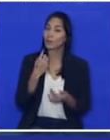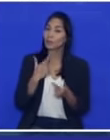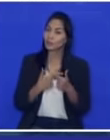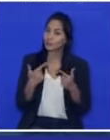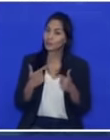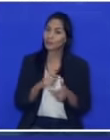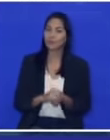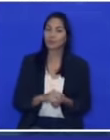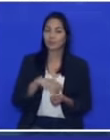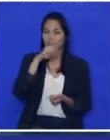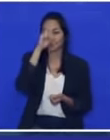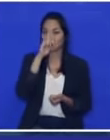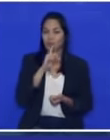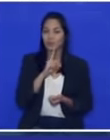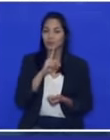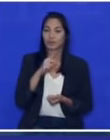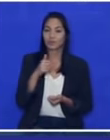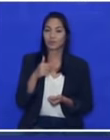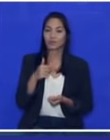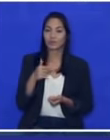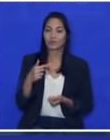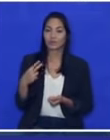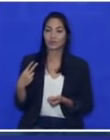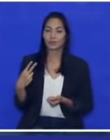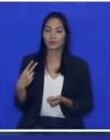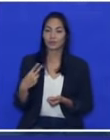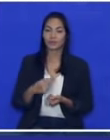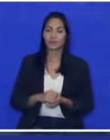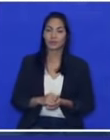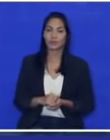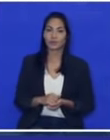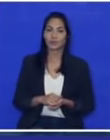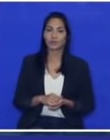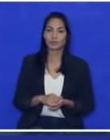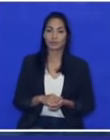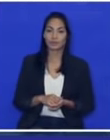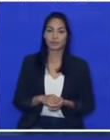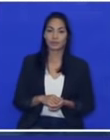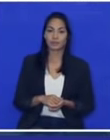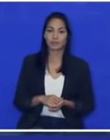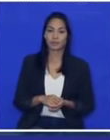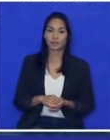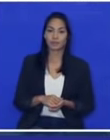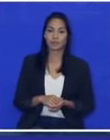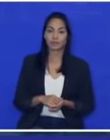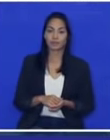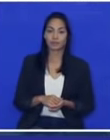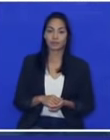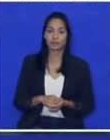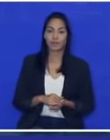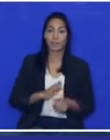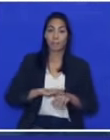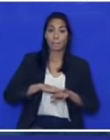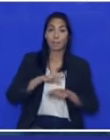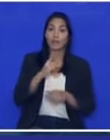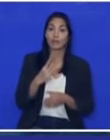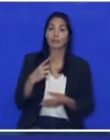para você. Bola amarela, número 72. Amarela 72. Mais